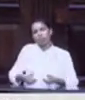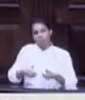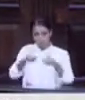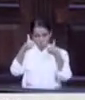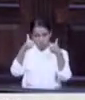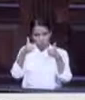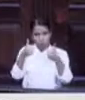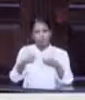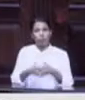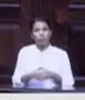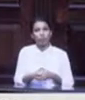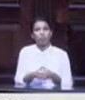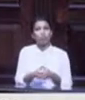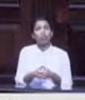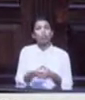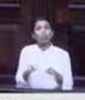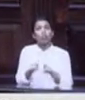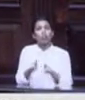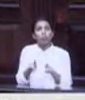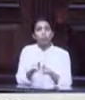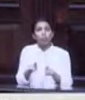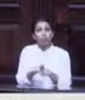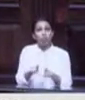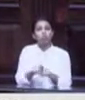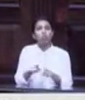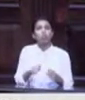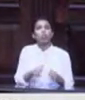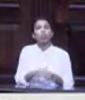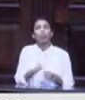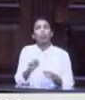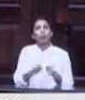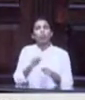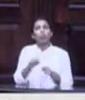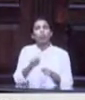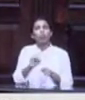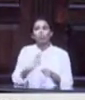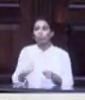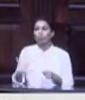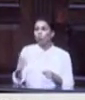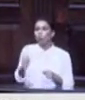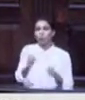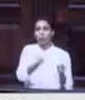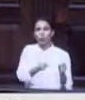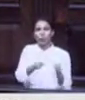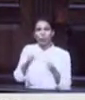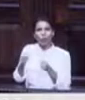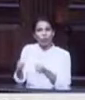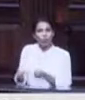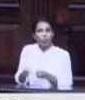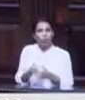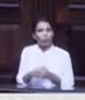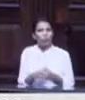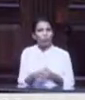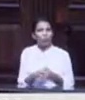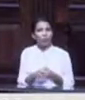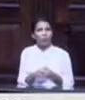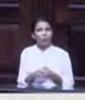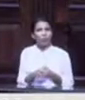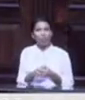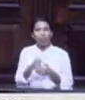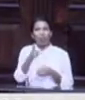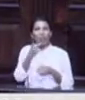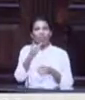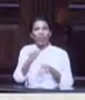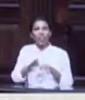também não podemos tratar todos os poderes como se eles tivessem aí uma situação absolutamente igual e